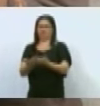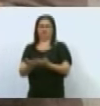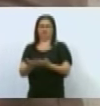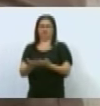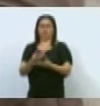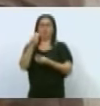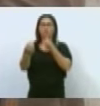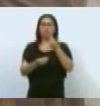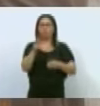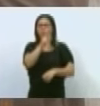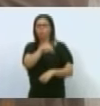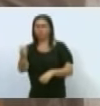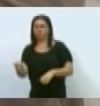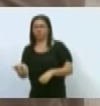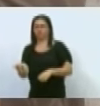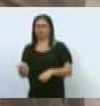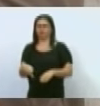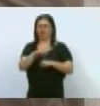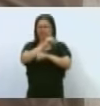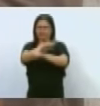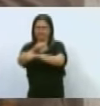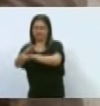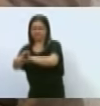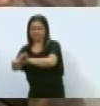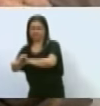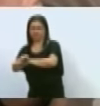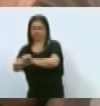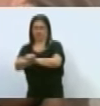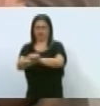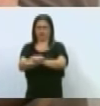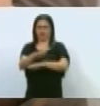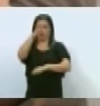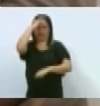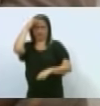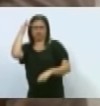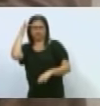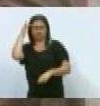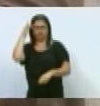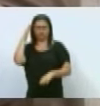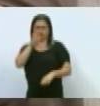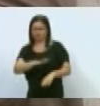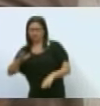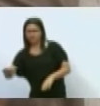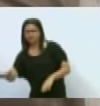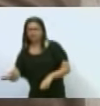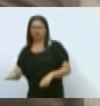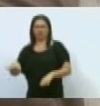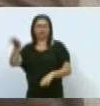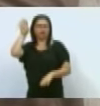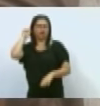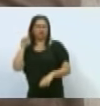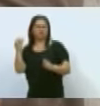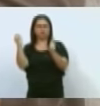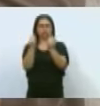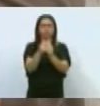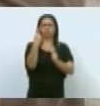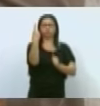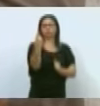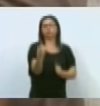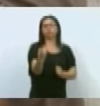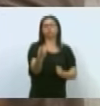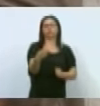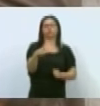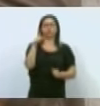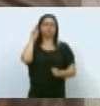ele, promovendo porque não pode às vezes repetir, a professora não sabe os sinais, não tem como, né, comunicar com ele